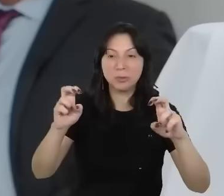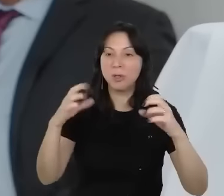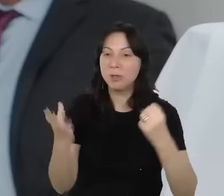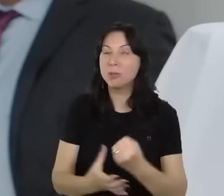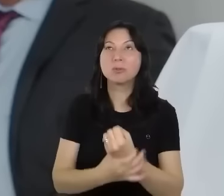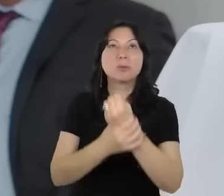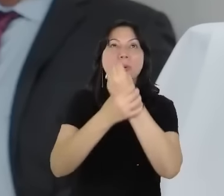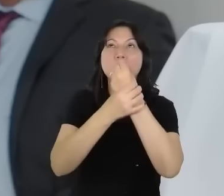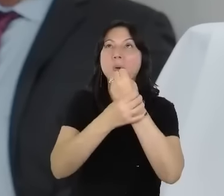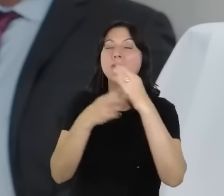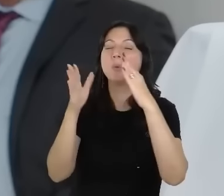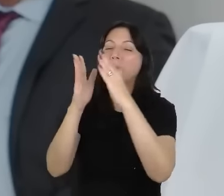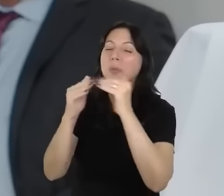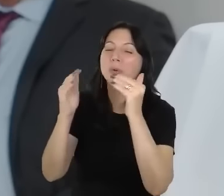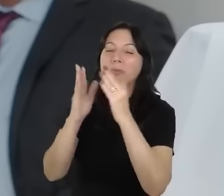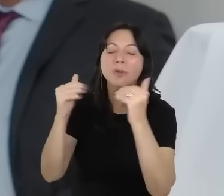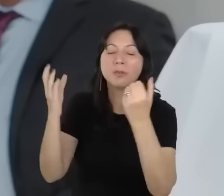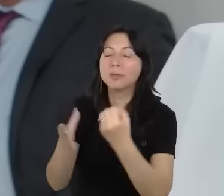salva-me